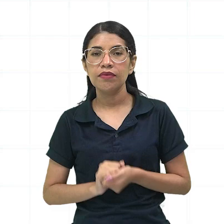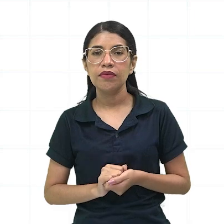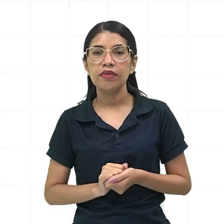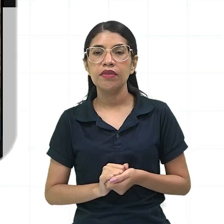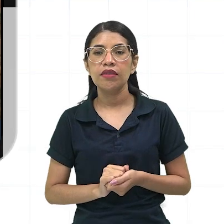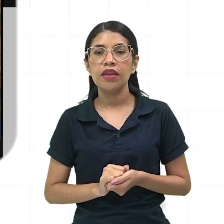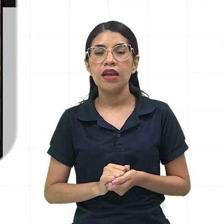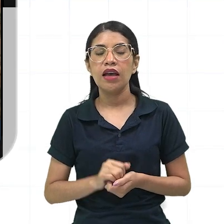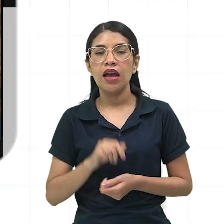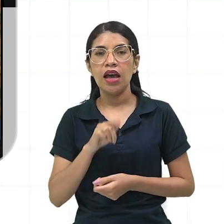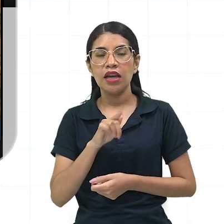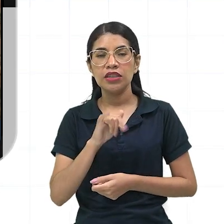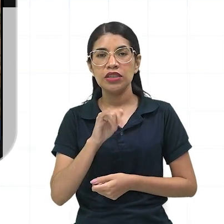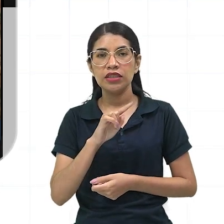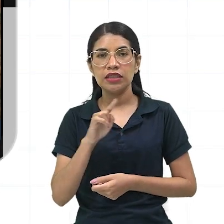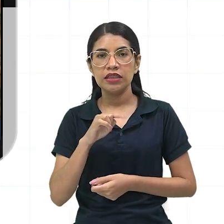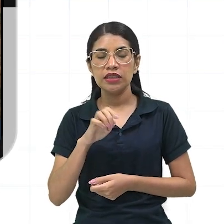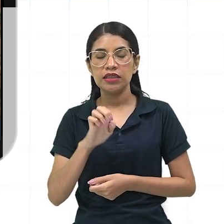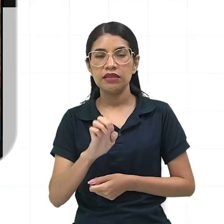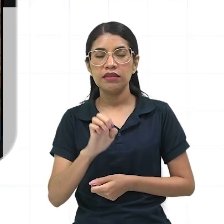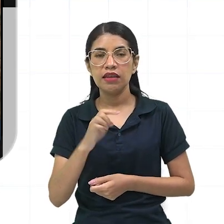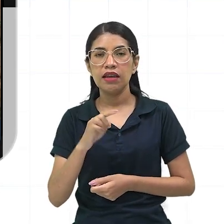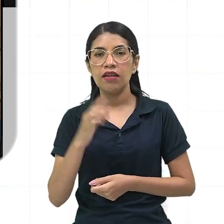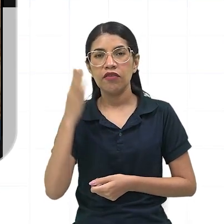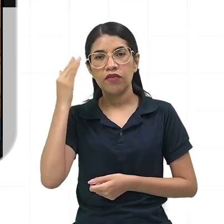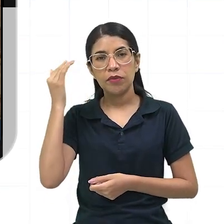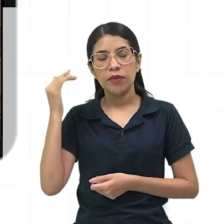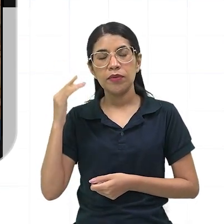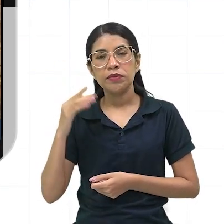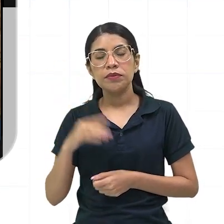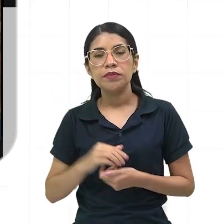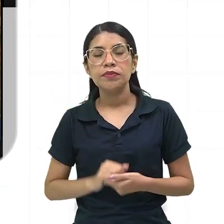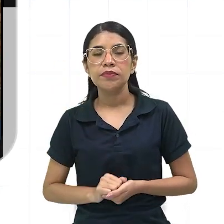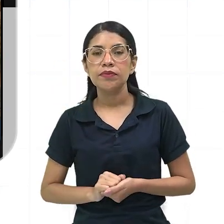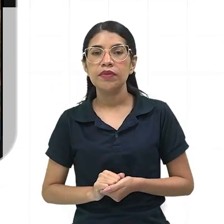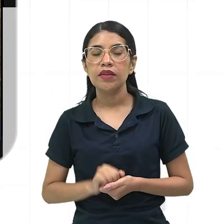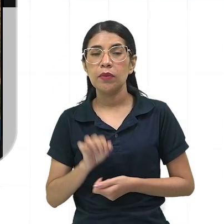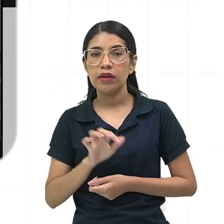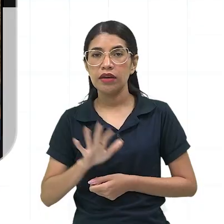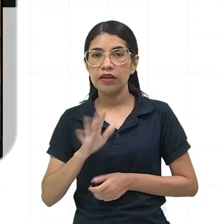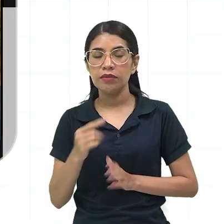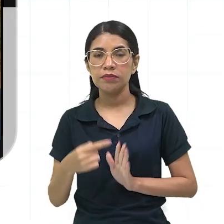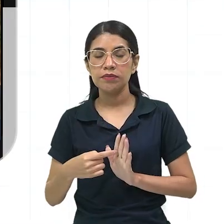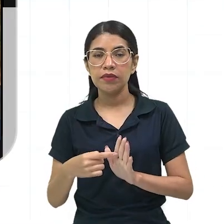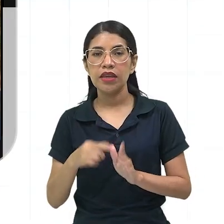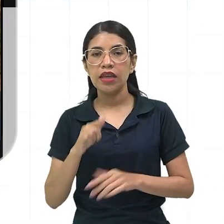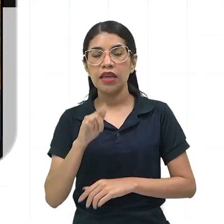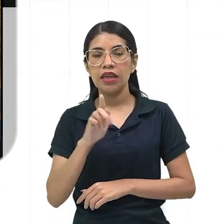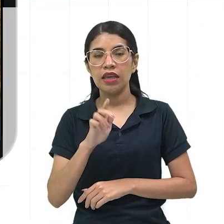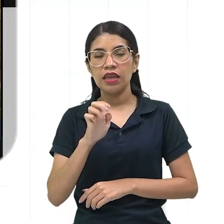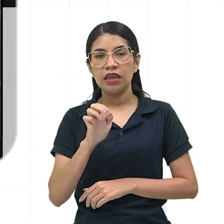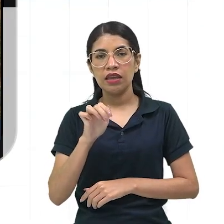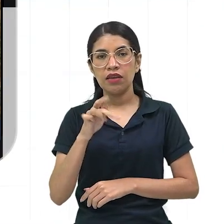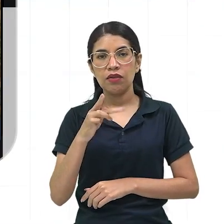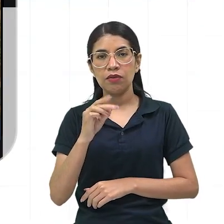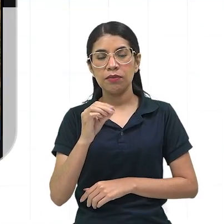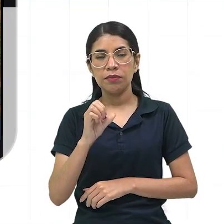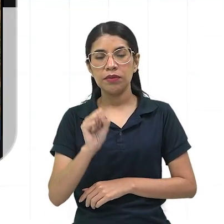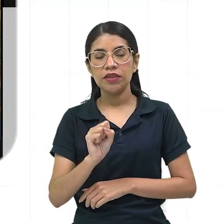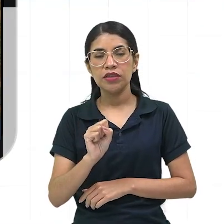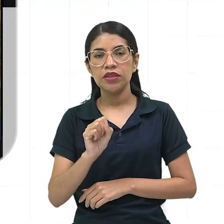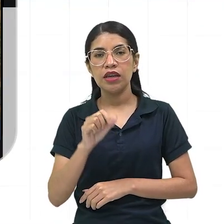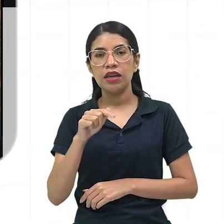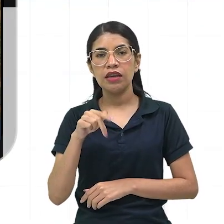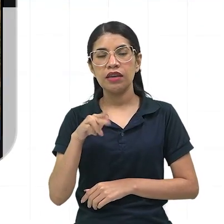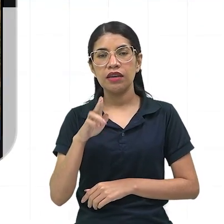de Gizé, que são umas pirâmides mais famosas. E a gente tem aqui as pirâmides de Quéopes, Quéfren e Miquerinos,